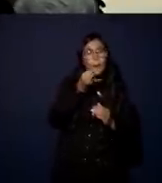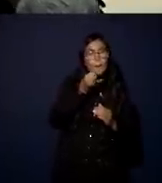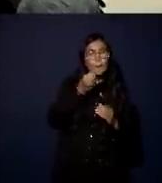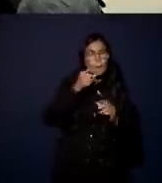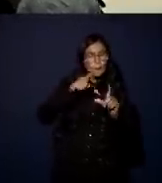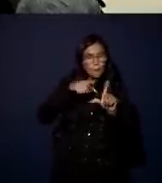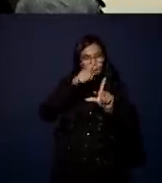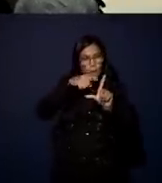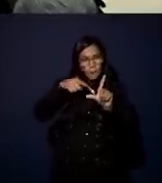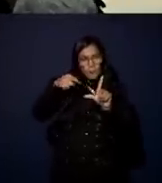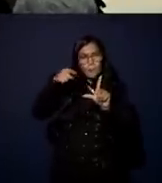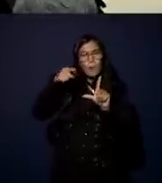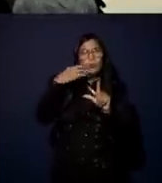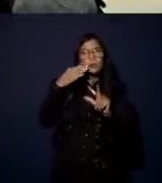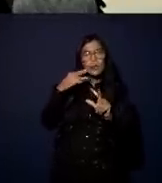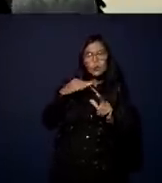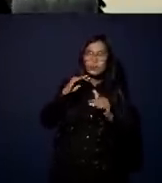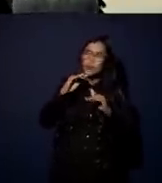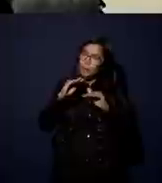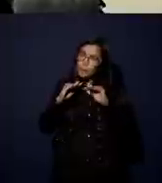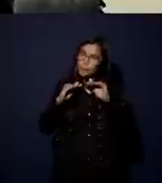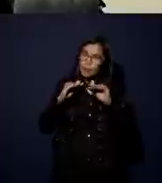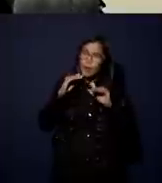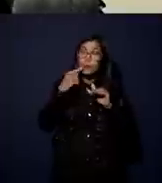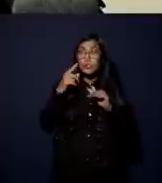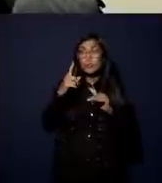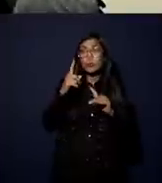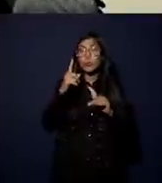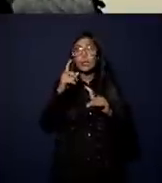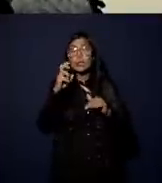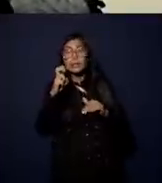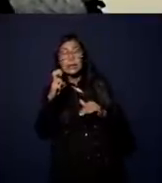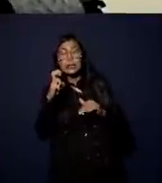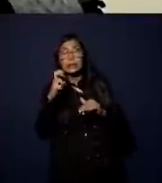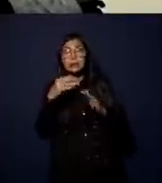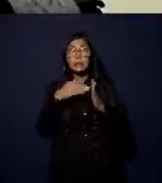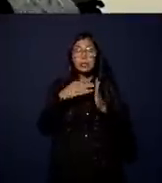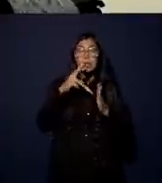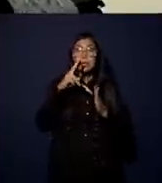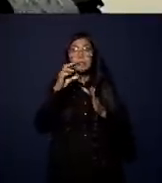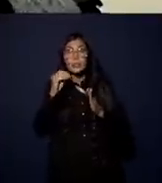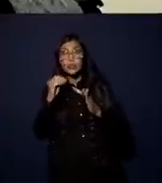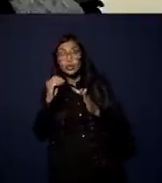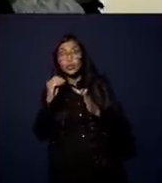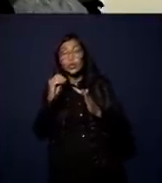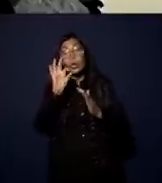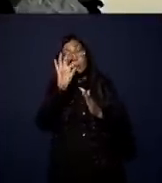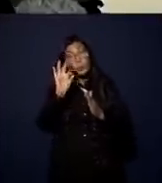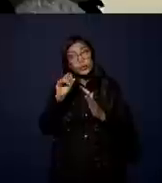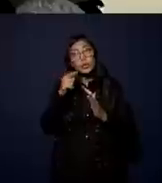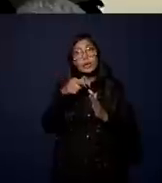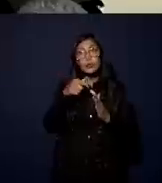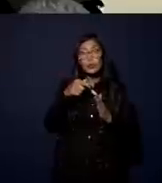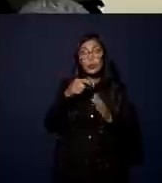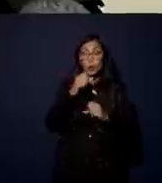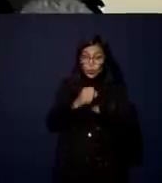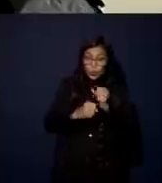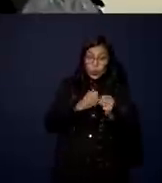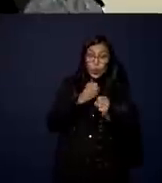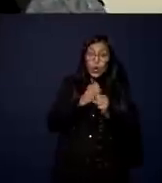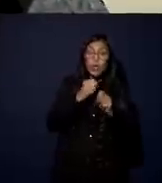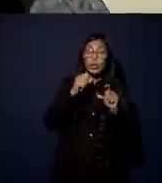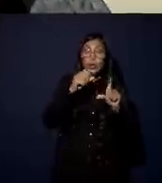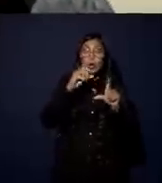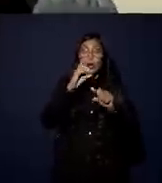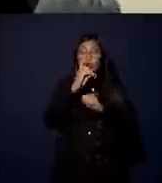passo a gente acha que pensar em algo em torno de 15 20% de penetração no online no crédito a gente acha que é algo factível